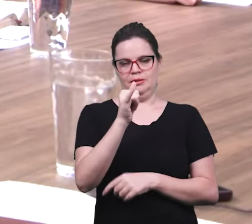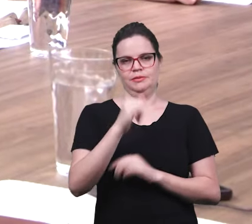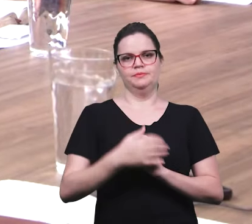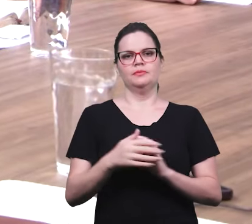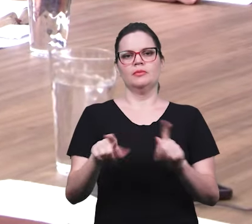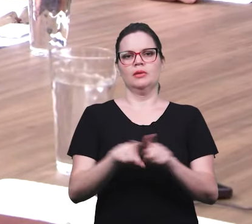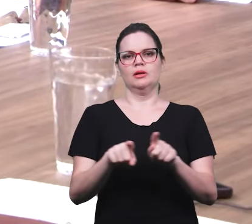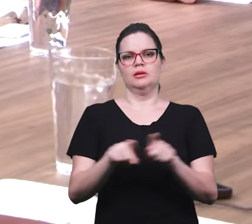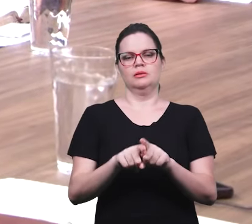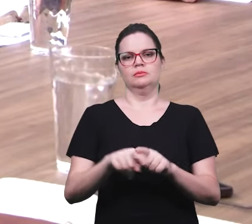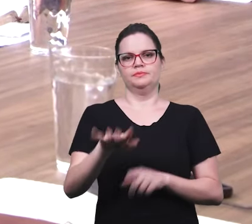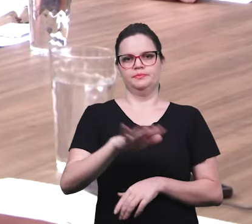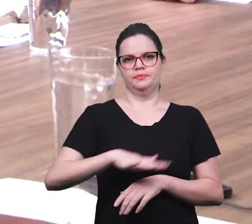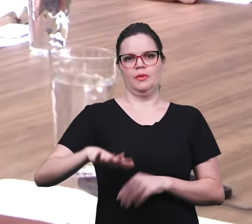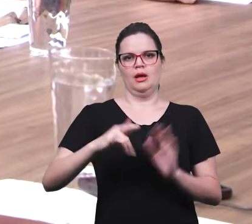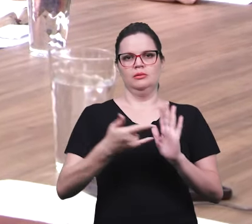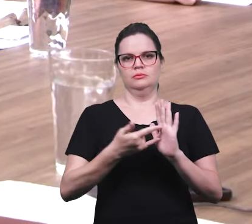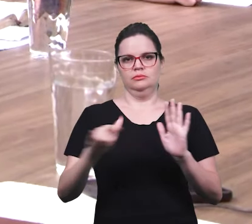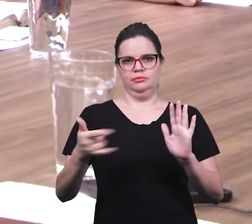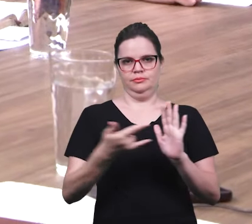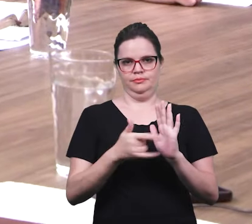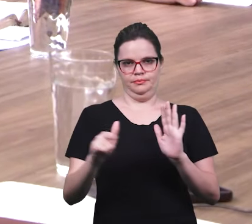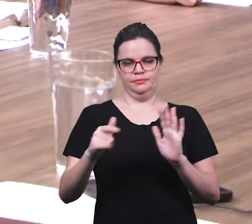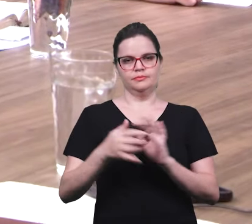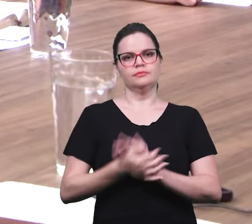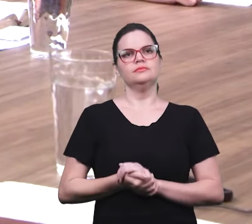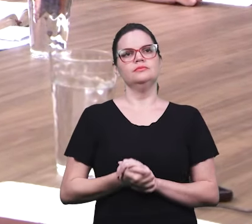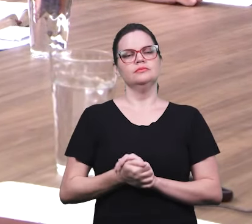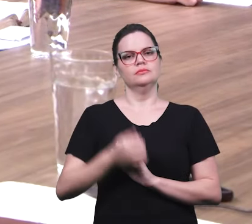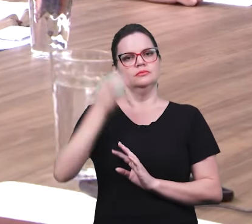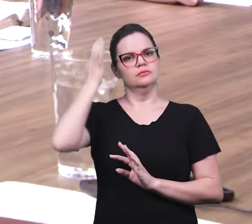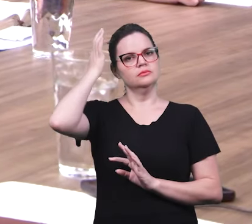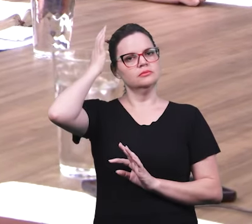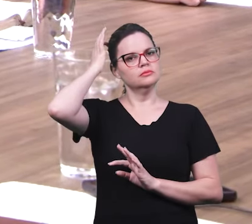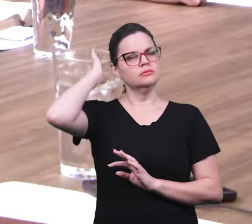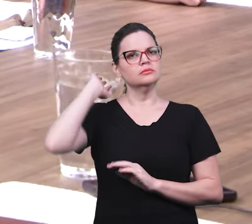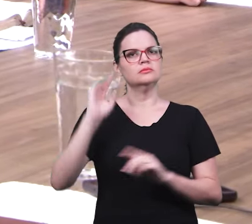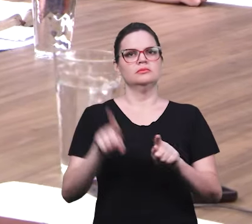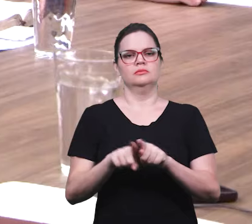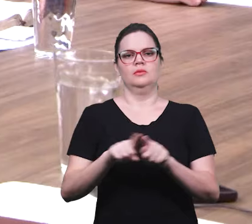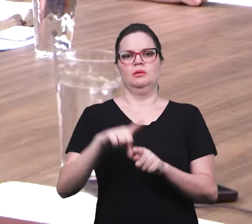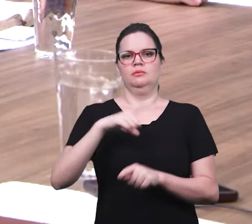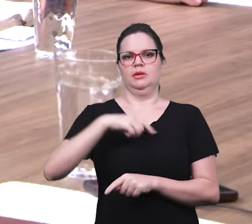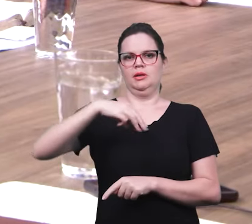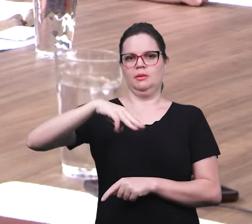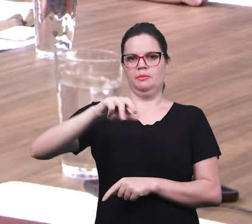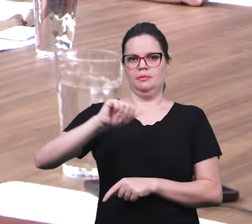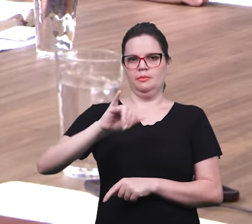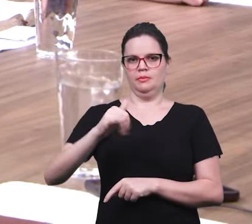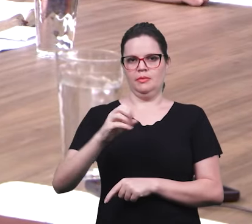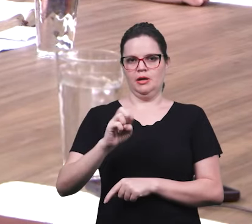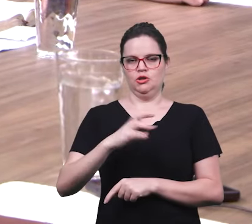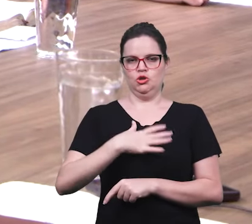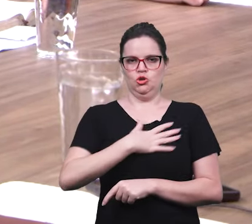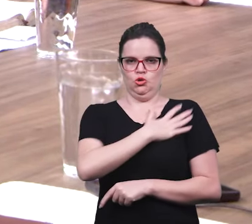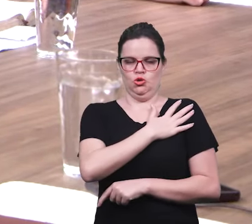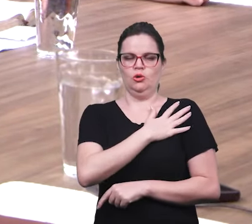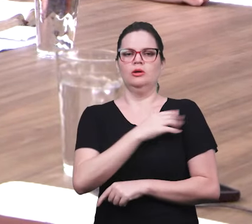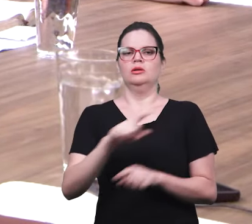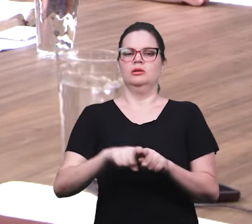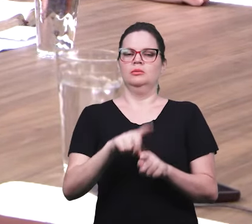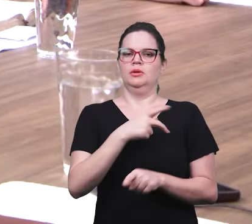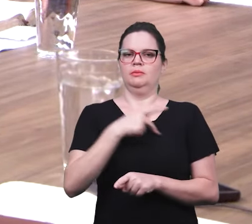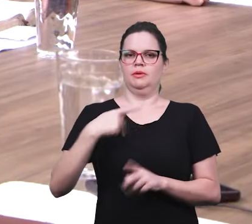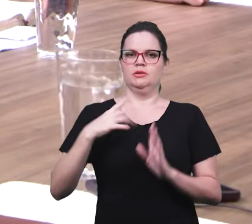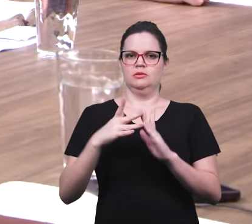campos eletromagnéticos. Está aqui também conosco o Major Wellington Guilherme da Silva, que também é pastor da